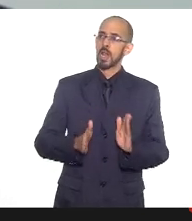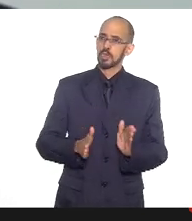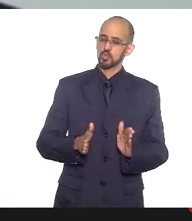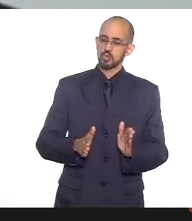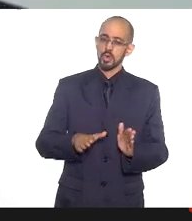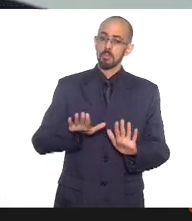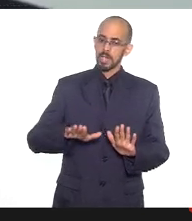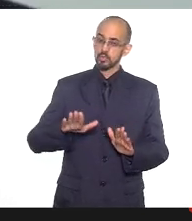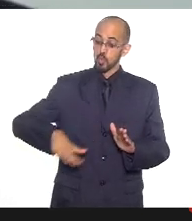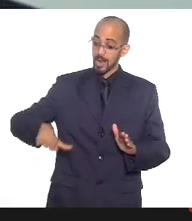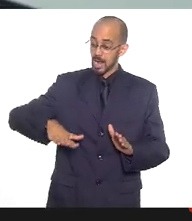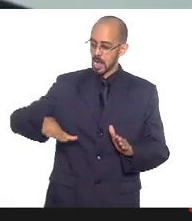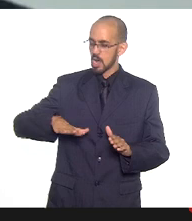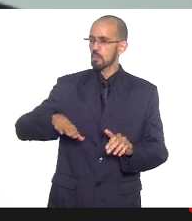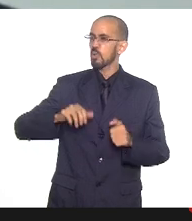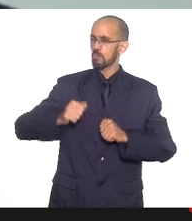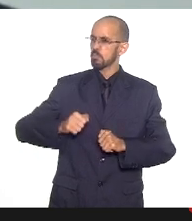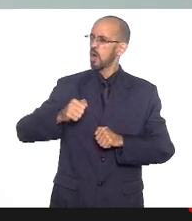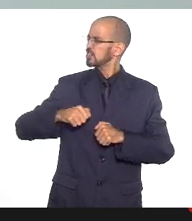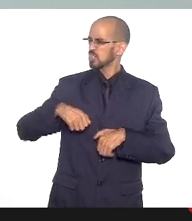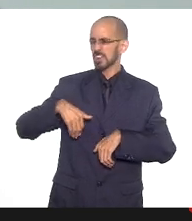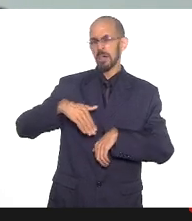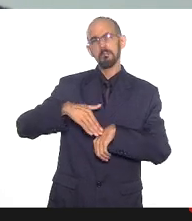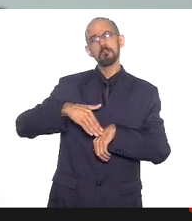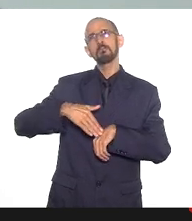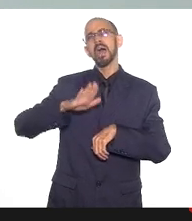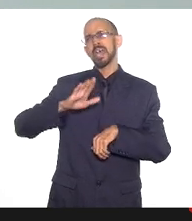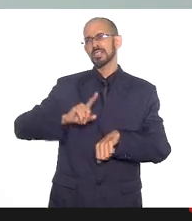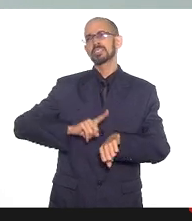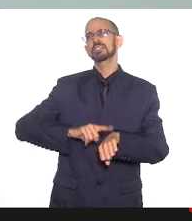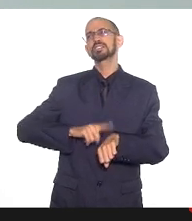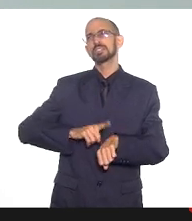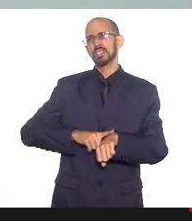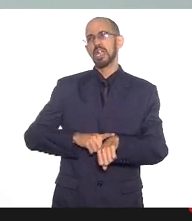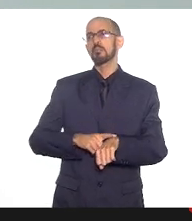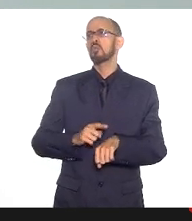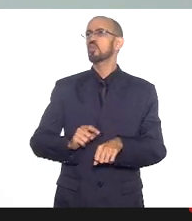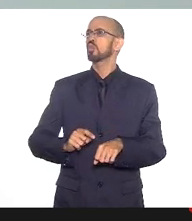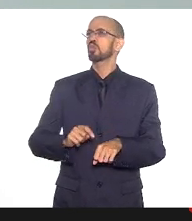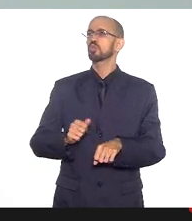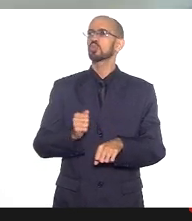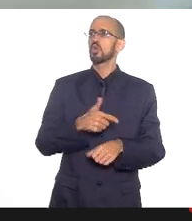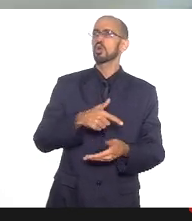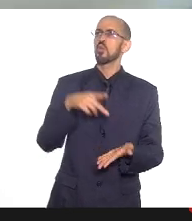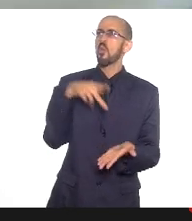só, pode ir além, inclusive, do prazo originalmente da concessão.